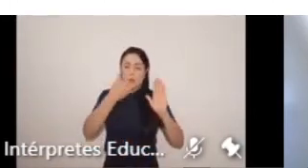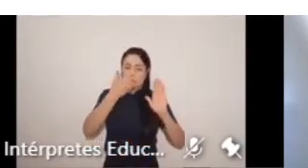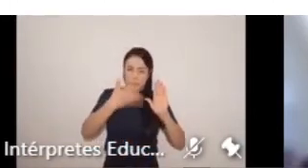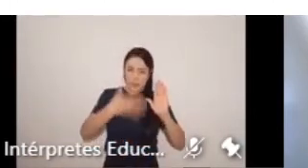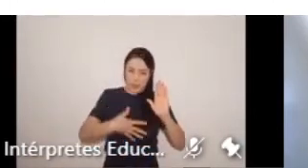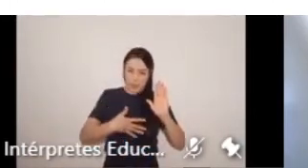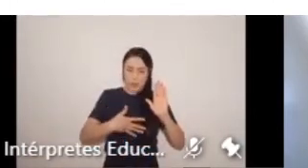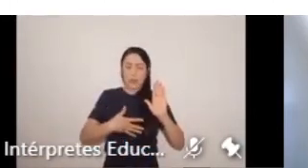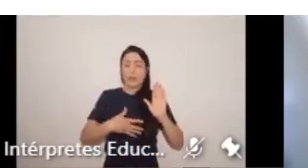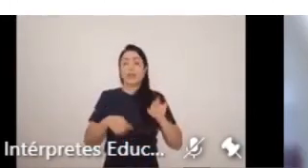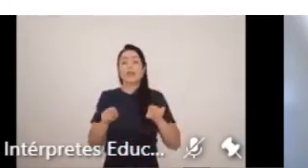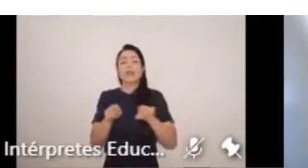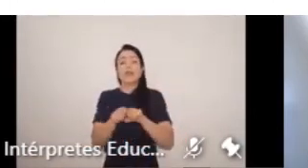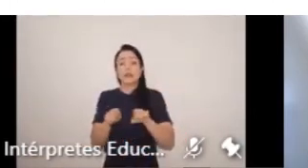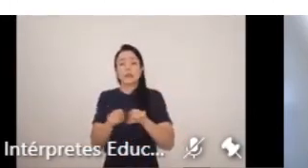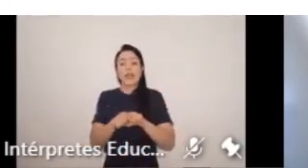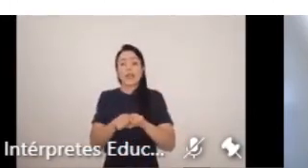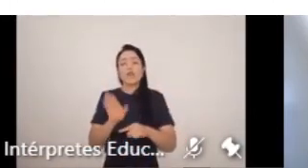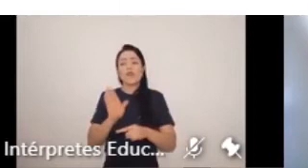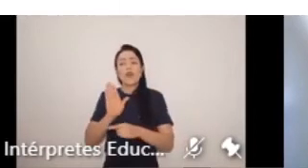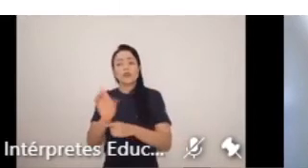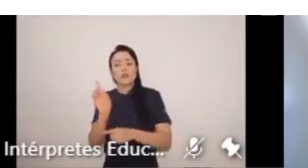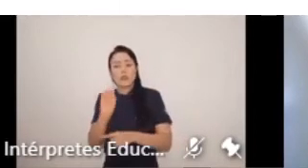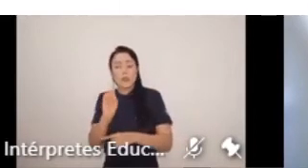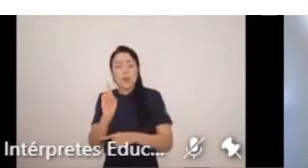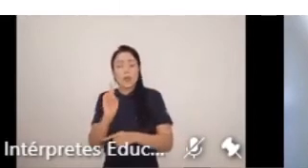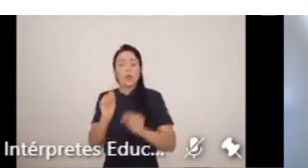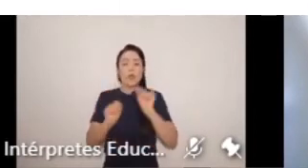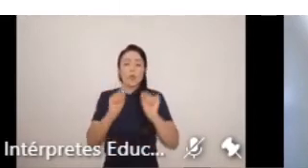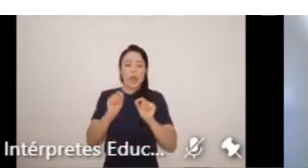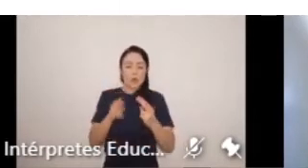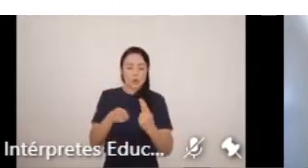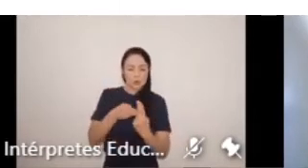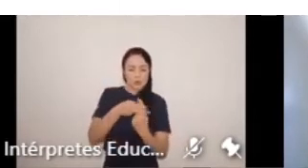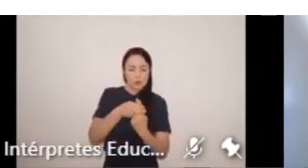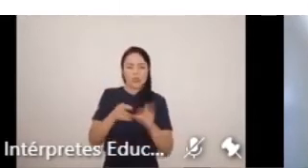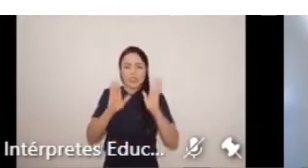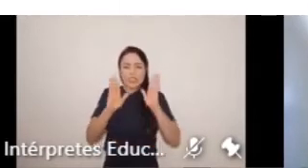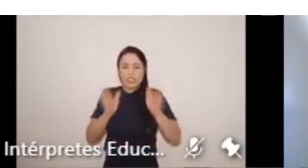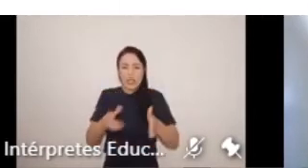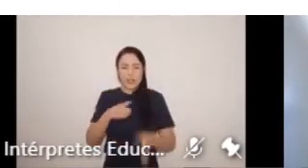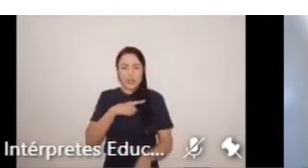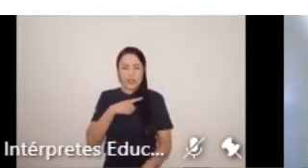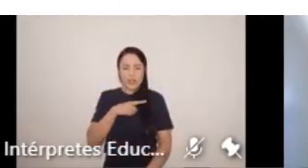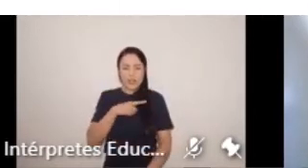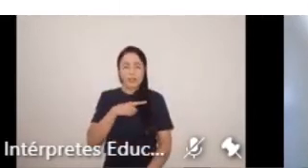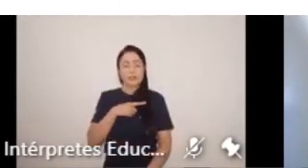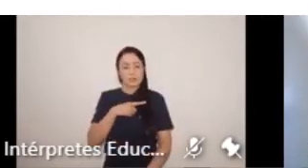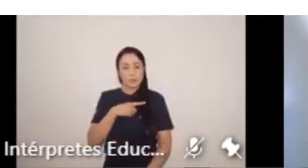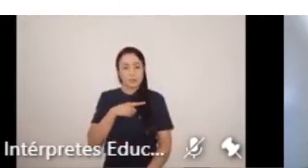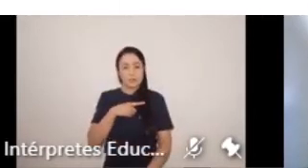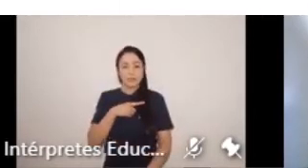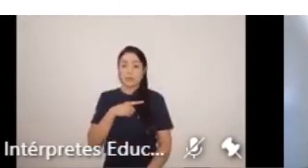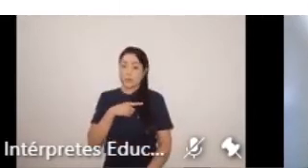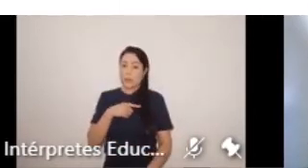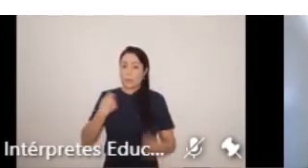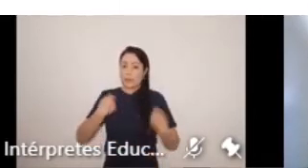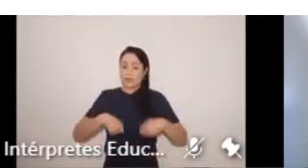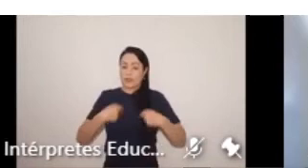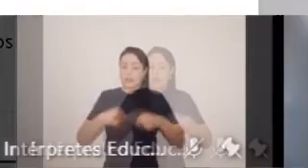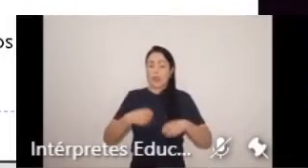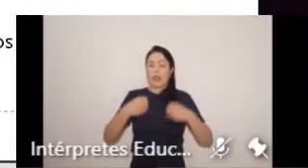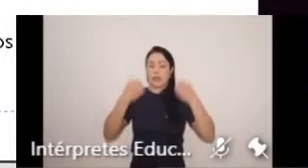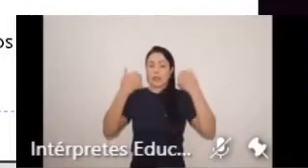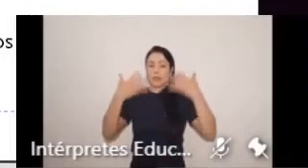ineficácia para o tratamento da moléstia daquilo que já é fornecido pelo SUS. E aí a gente tem um outro problema. Os médicos